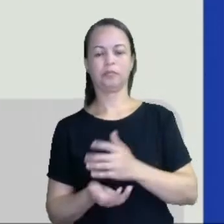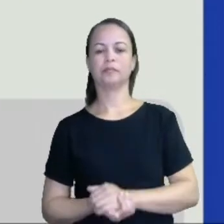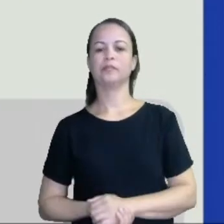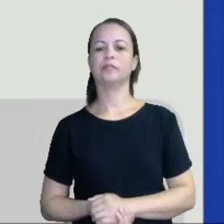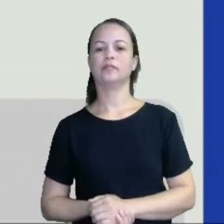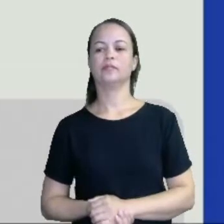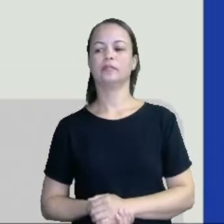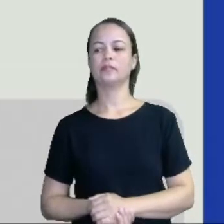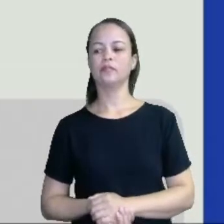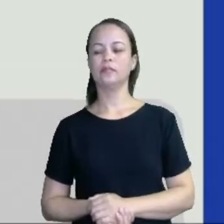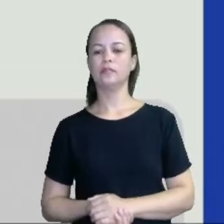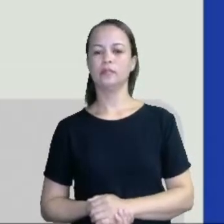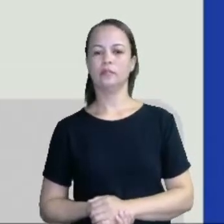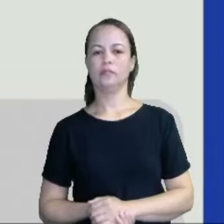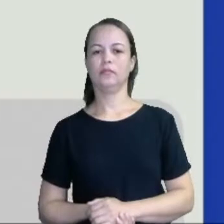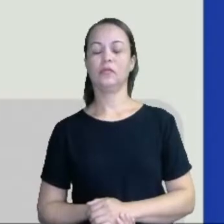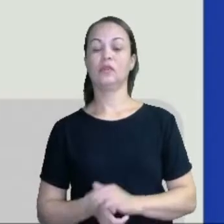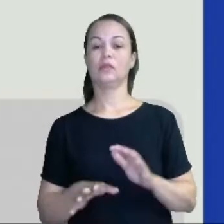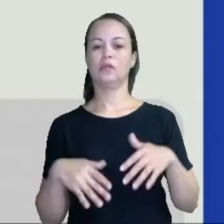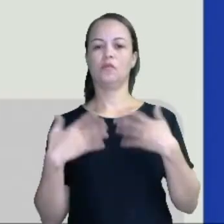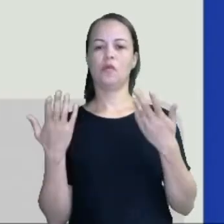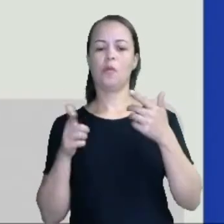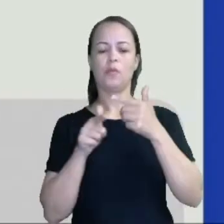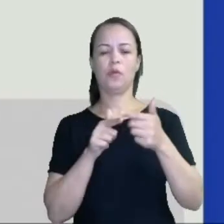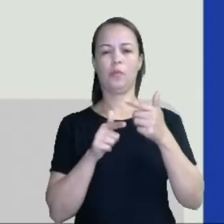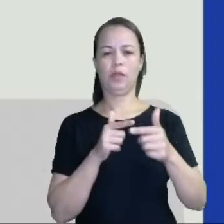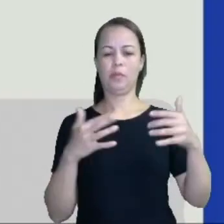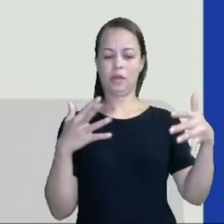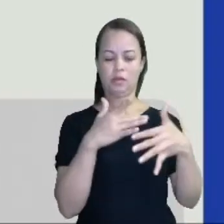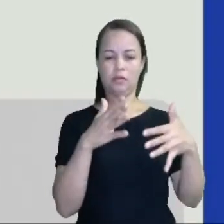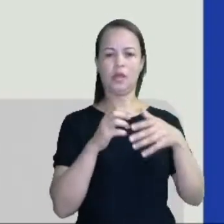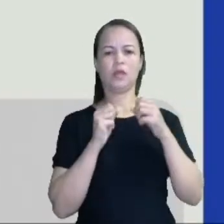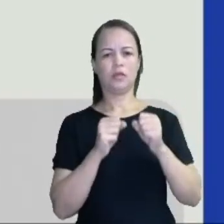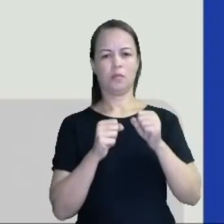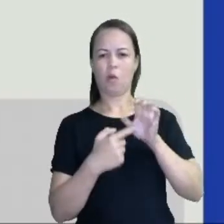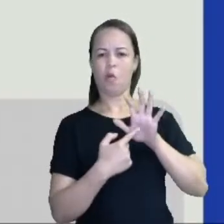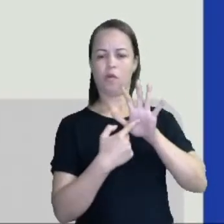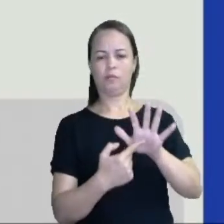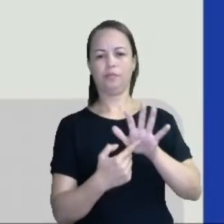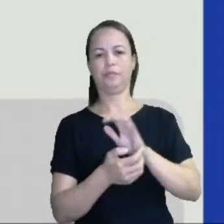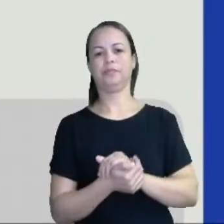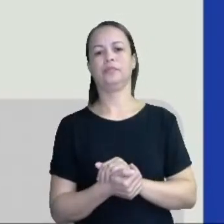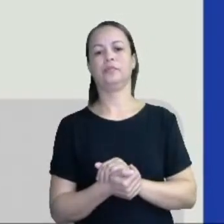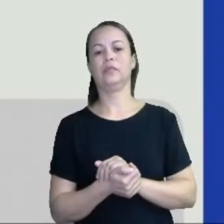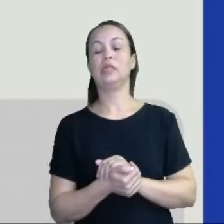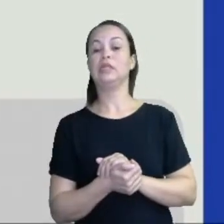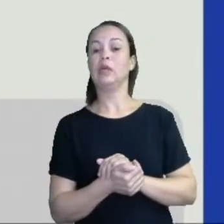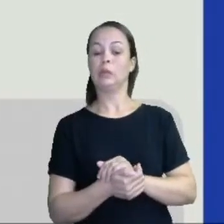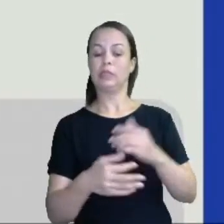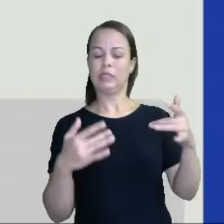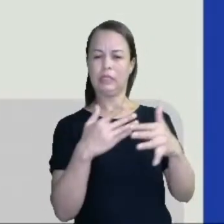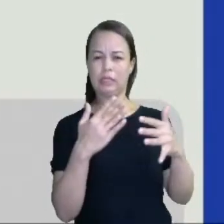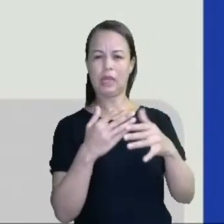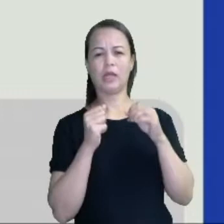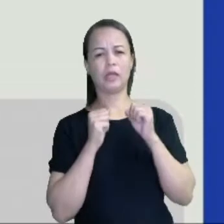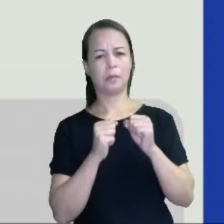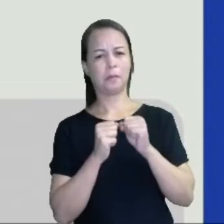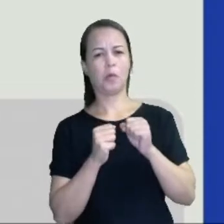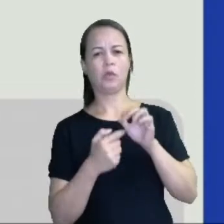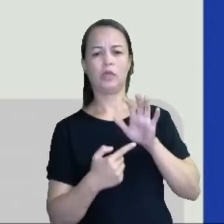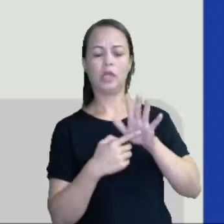Quais problemas uma cidade pode apresentar? Em algumas cidades podemos encontrar bairros carentes